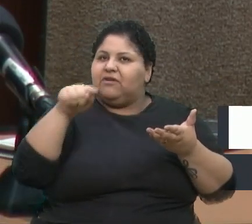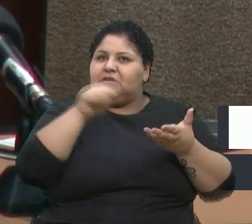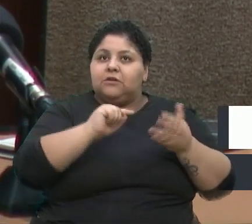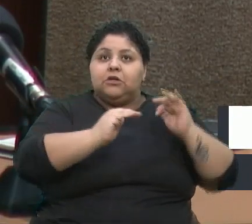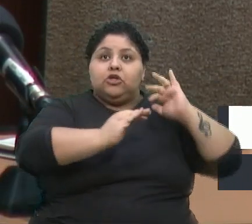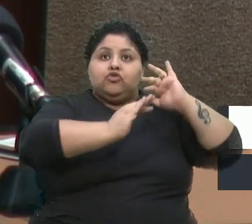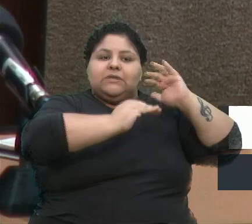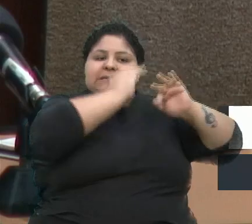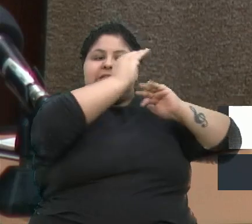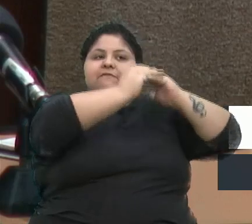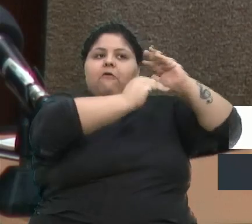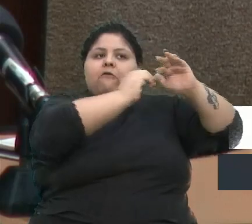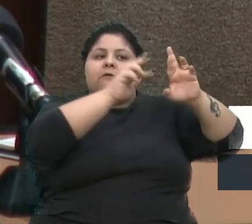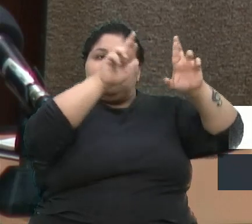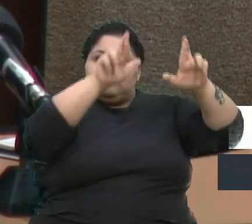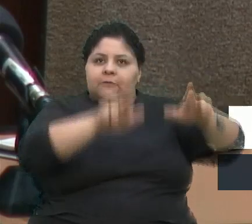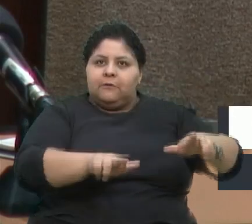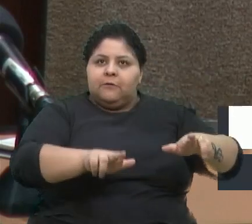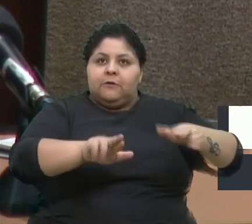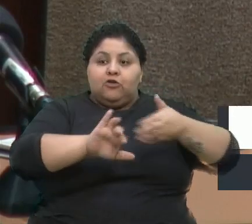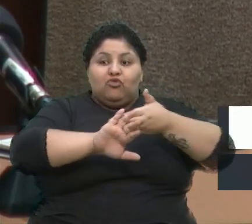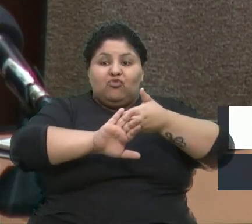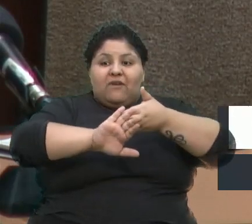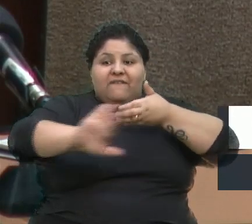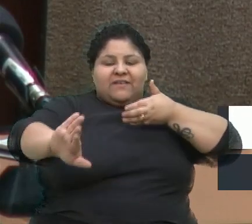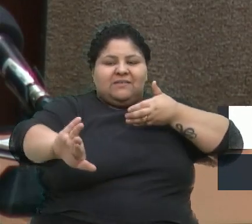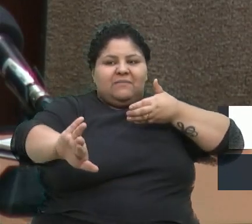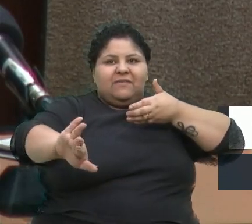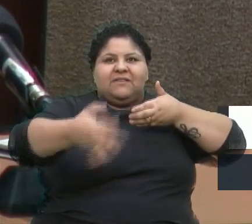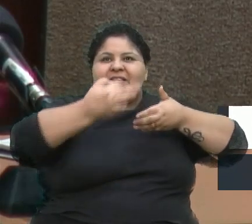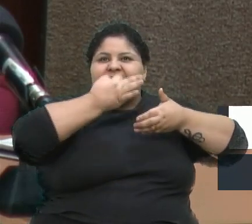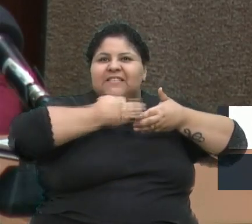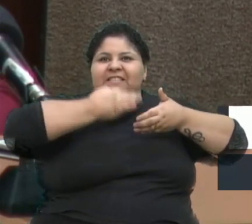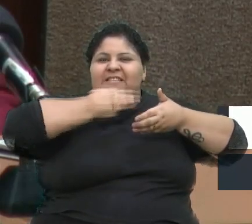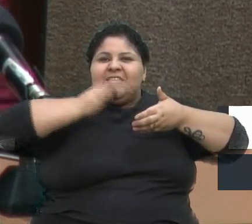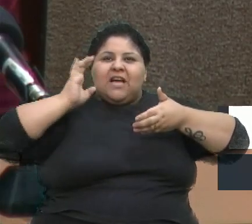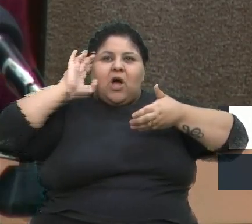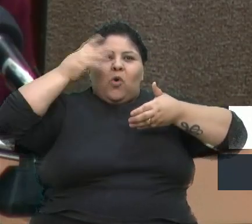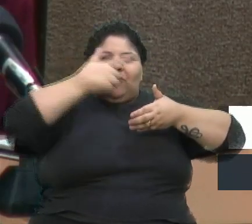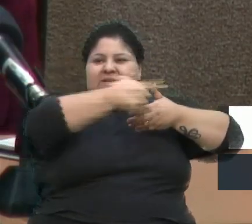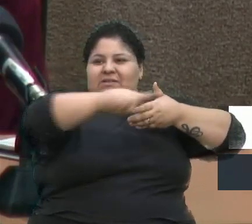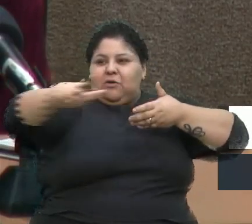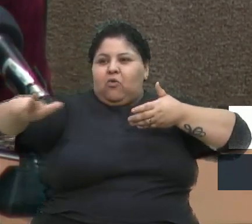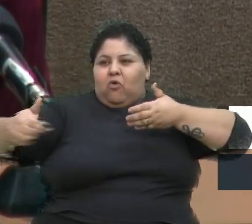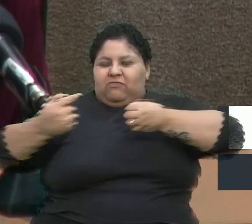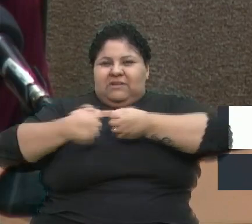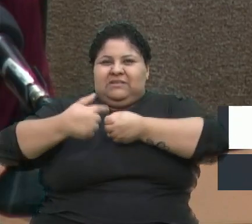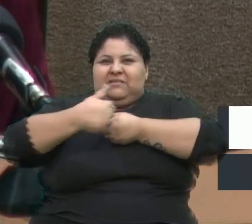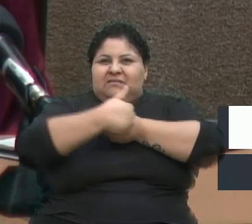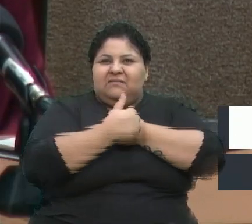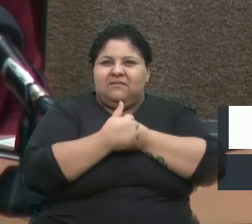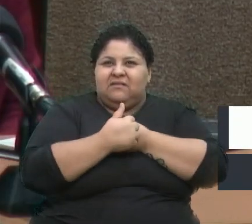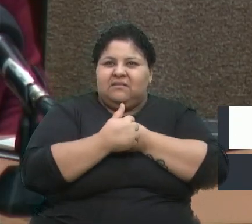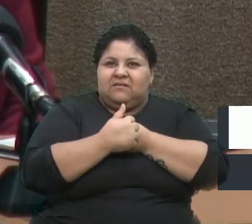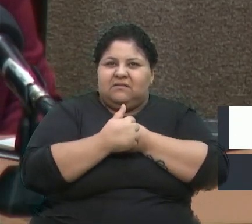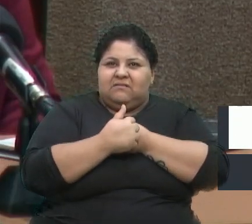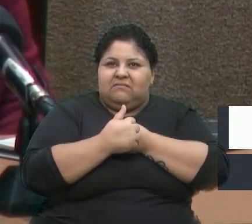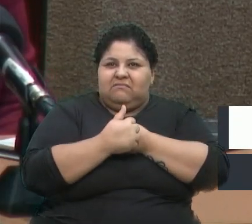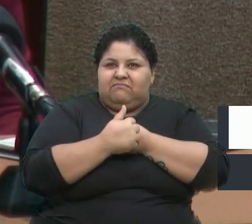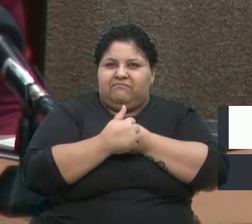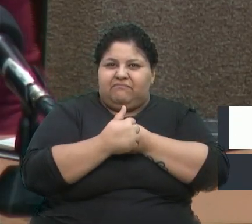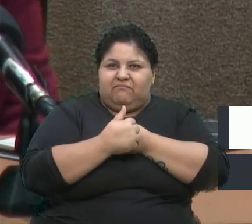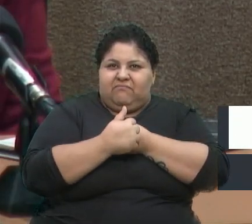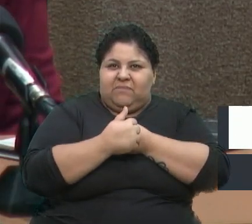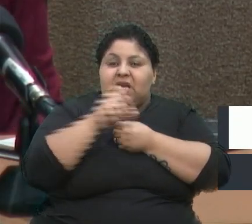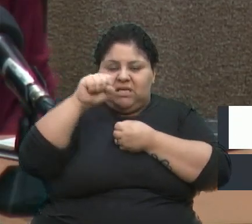desenvolvimento regional do afastamento que a cidade causou com todas as cidades, com todos os municípios próximos de